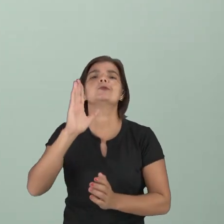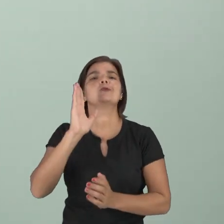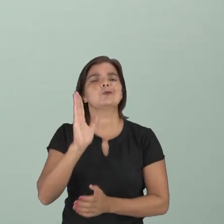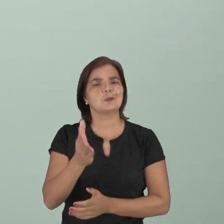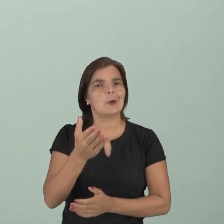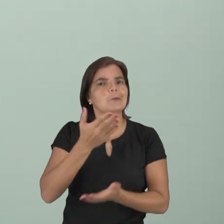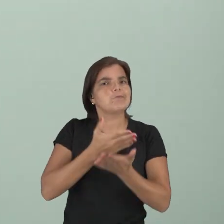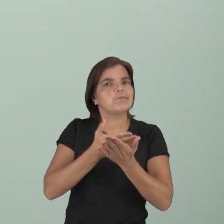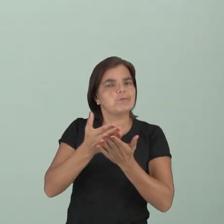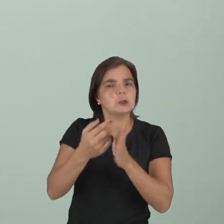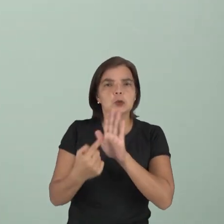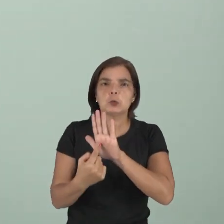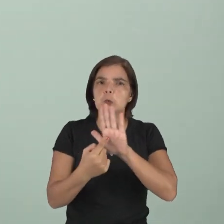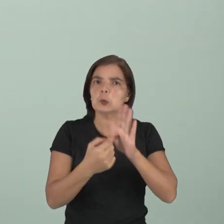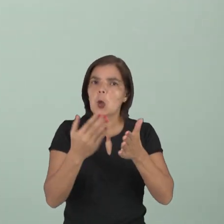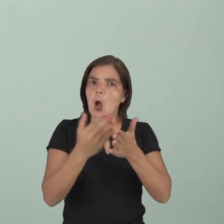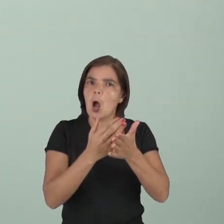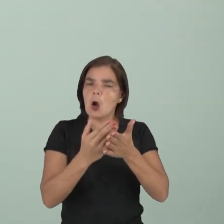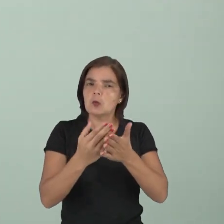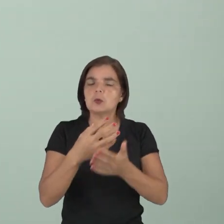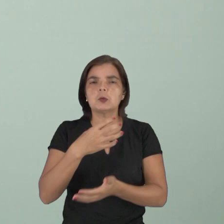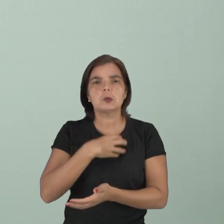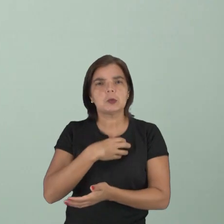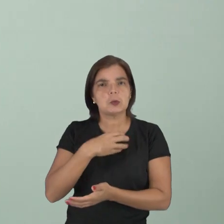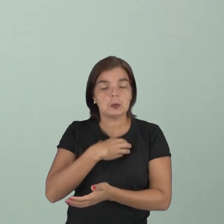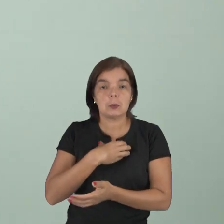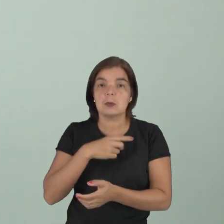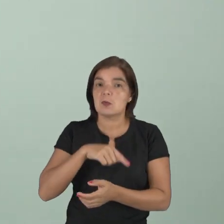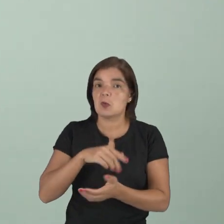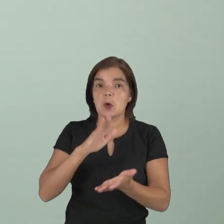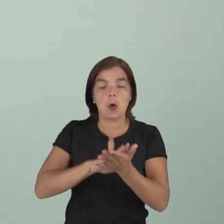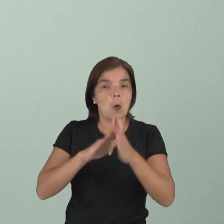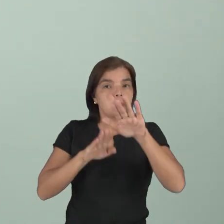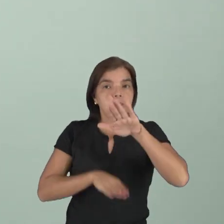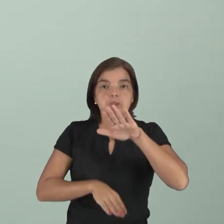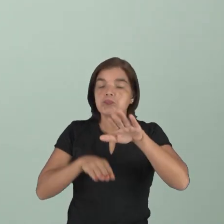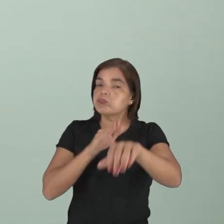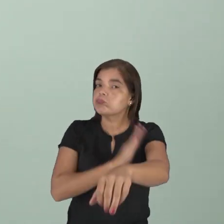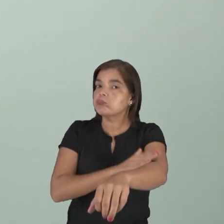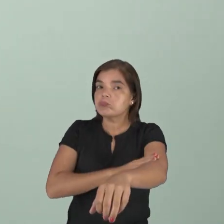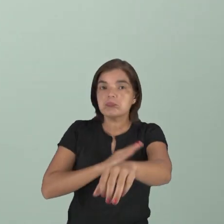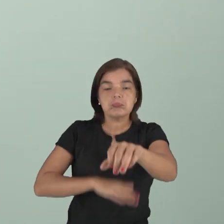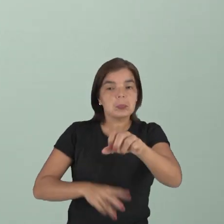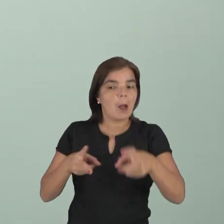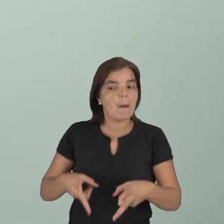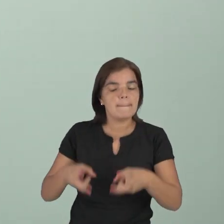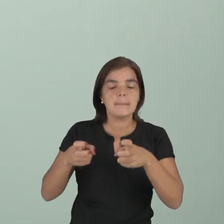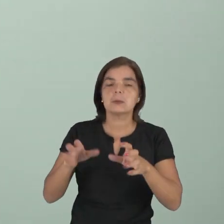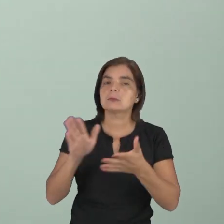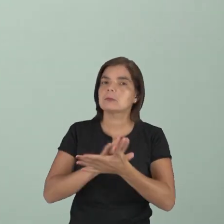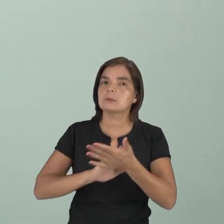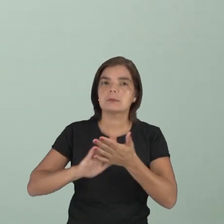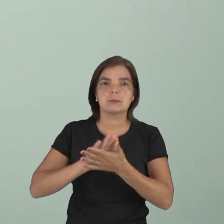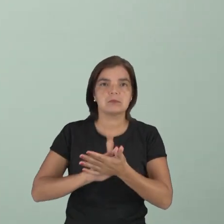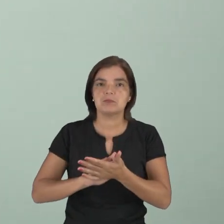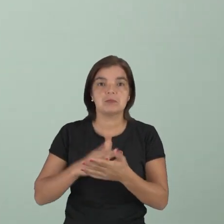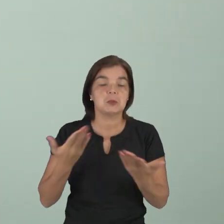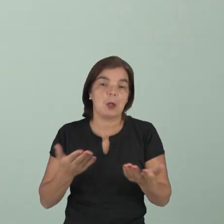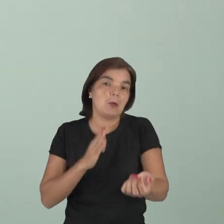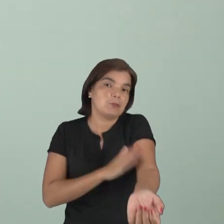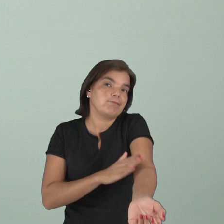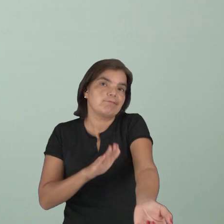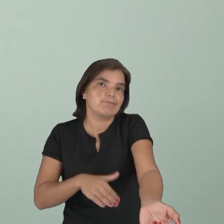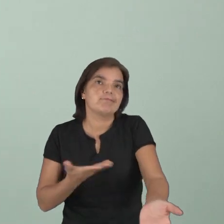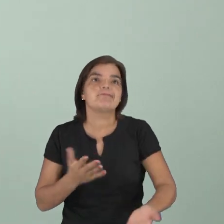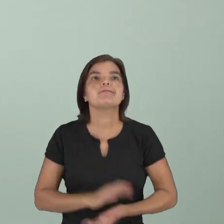já começa a aparecer alguns sintomas. Quando o valor não é tão baixo, nem a percepção desses sintomas não se percebe que está com